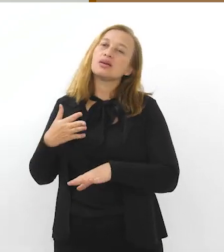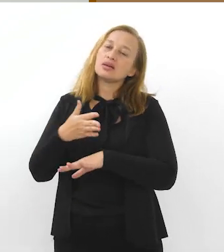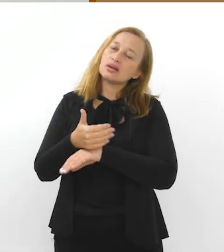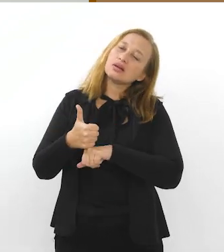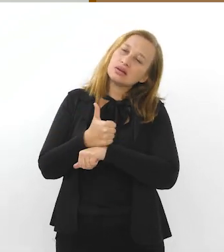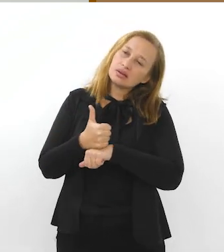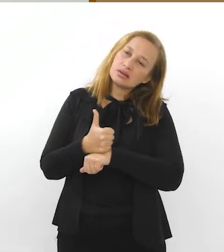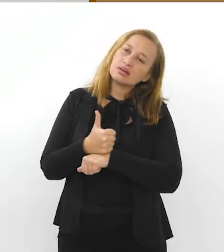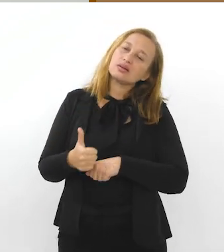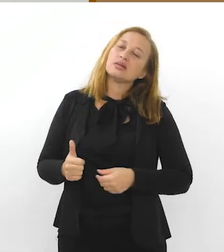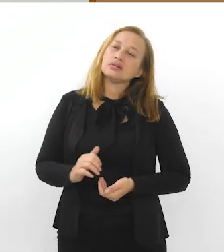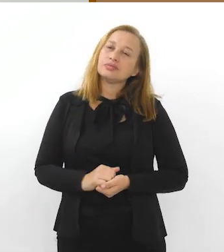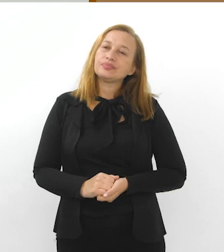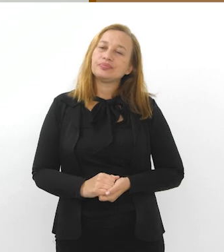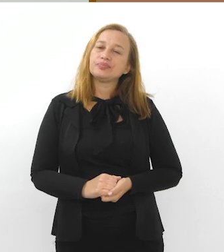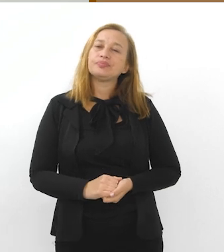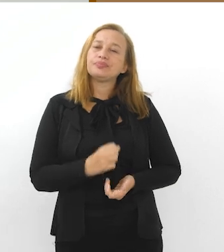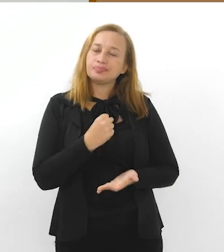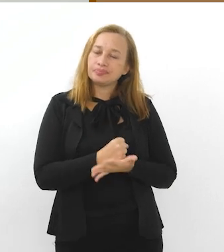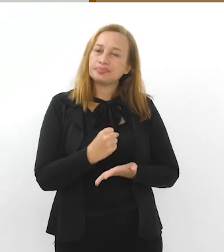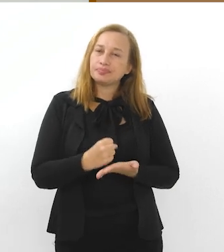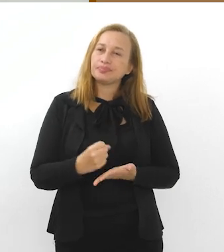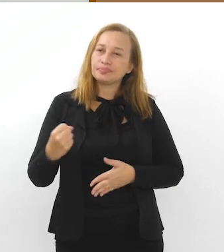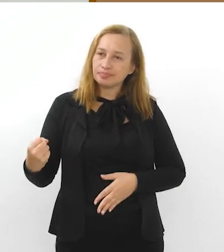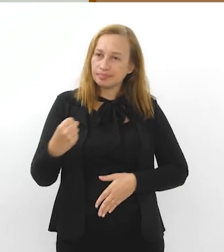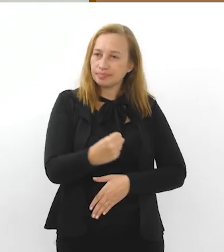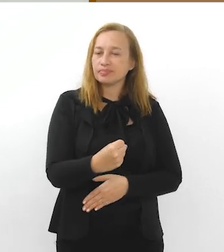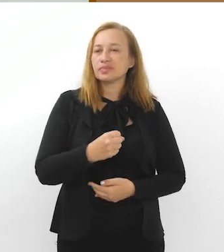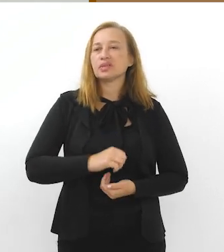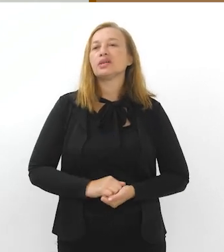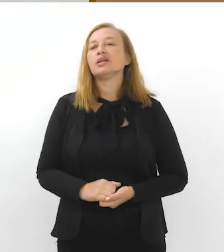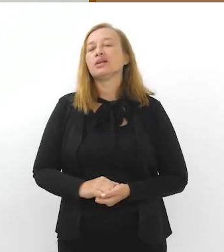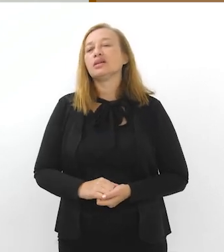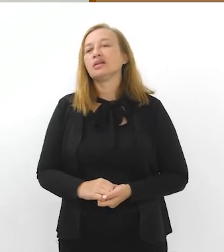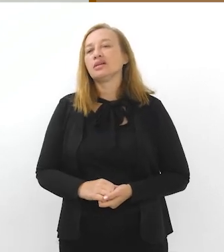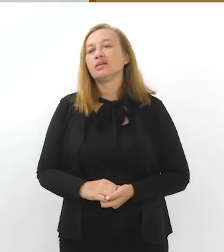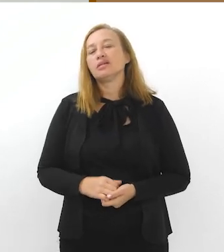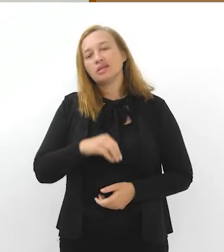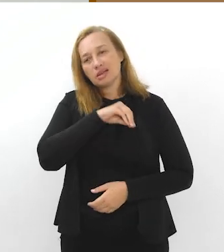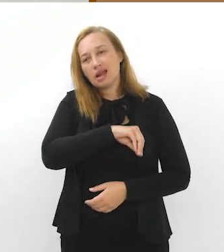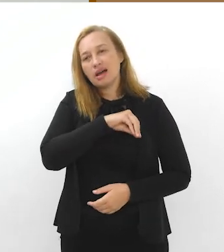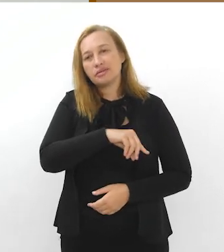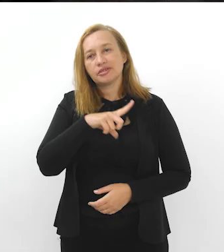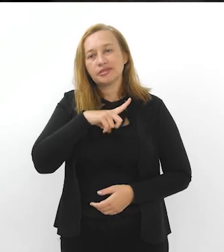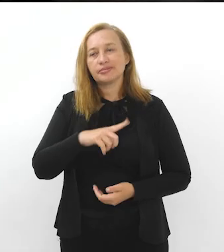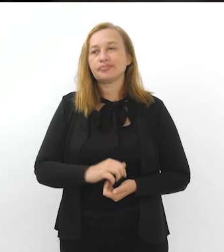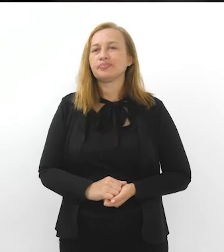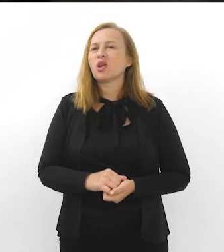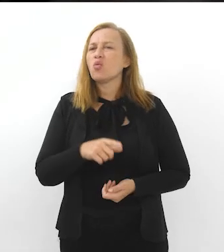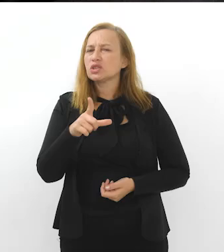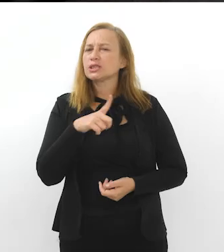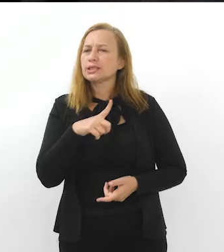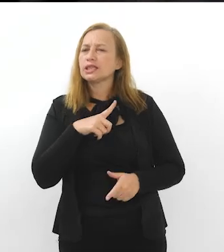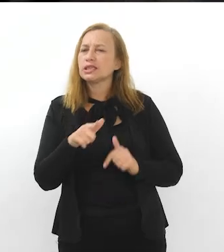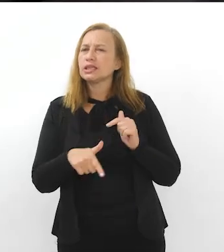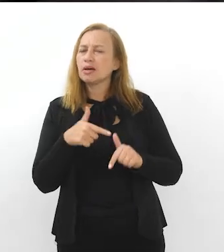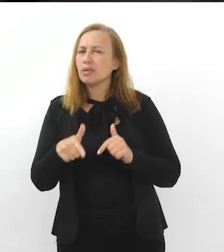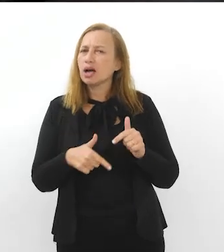admitido profissionalmente, com contrato e salário. Você